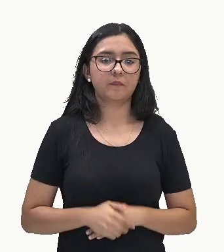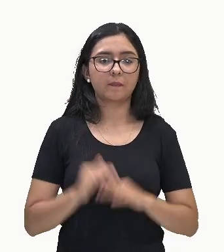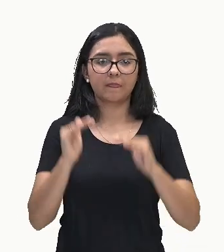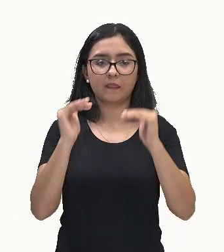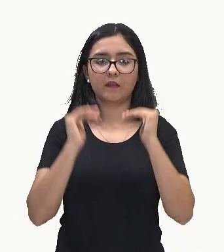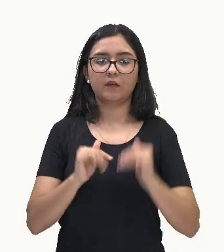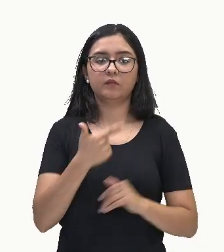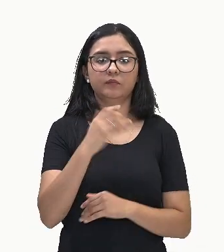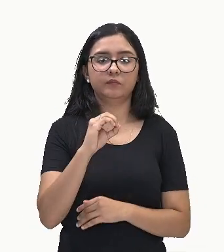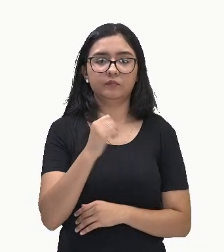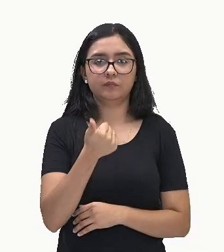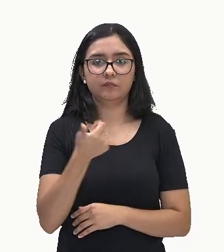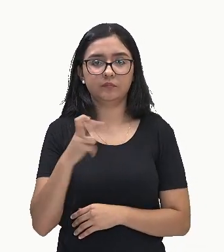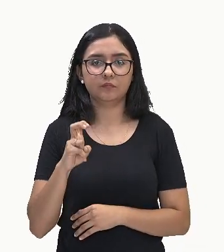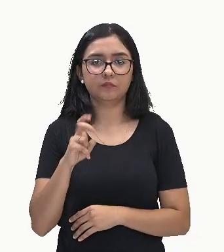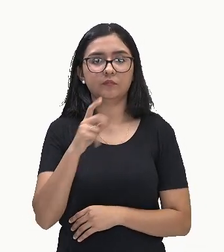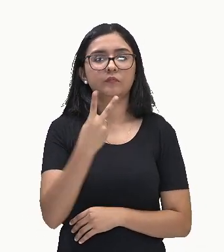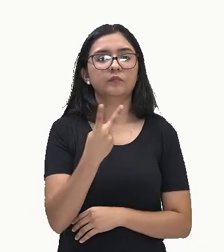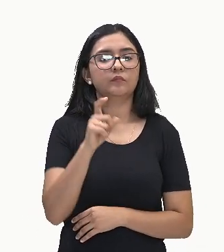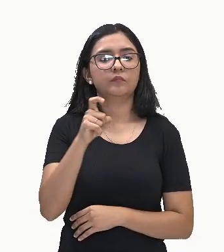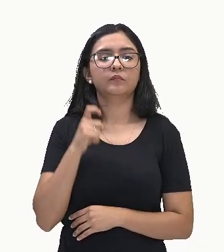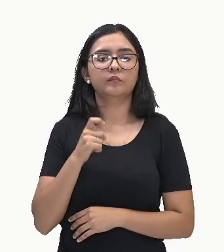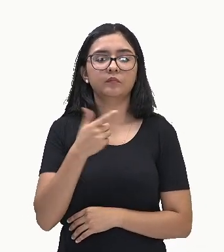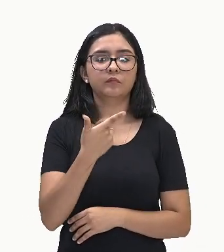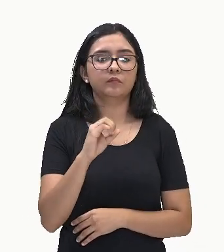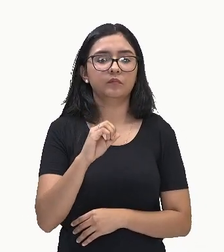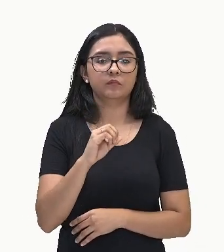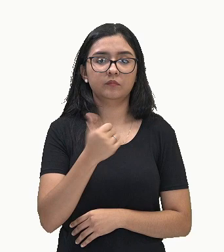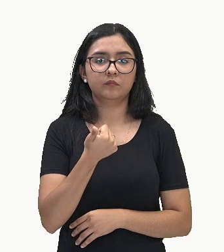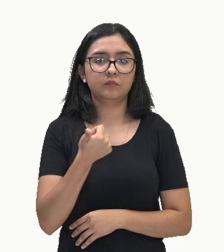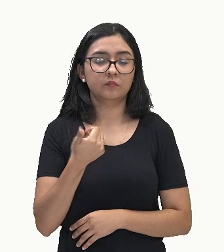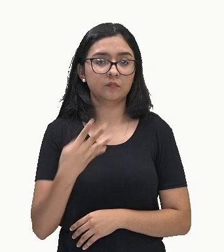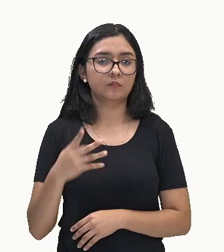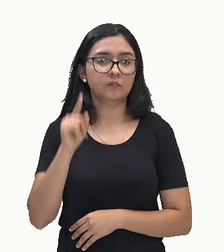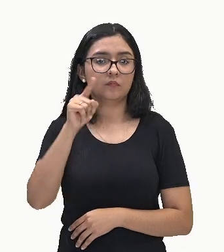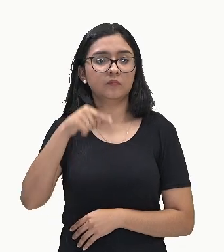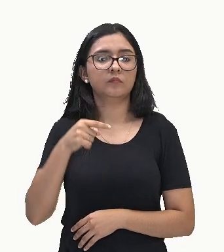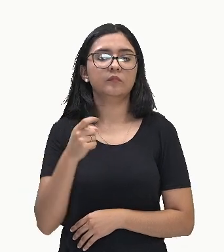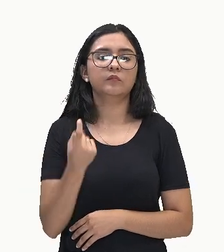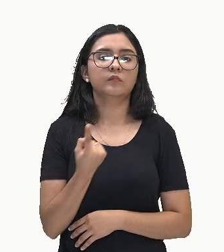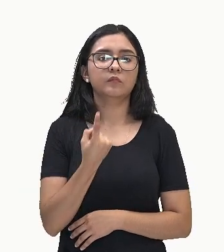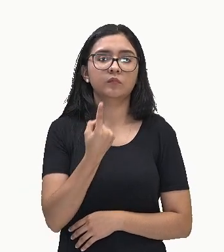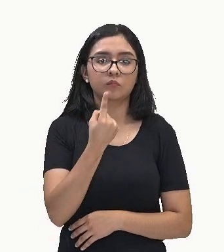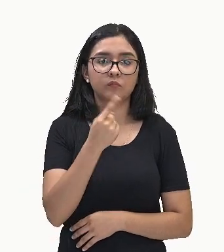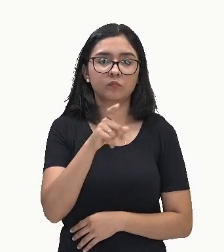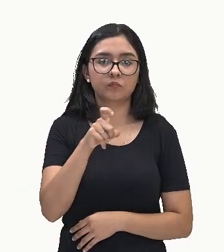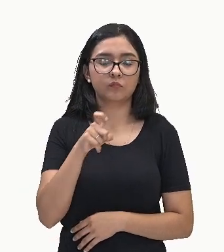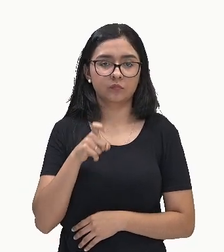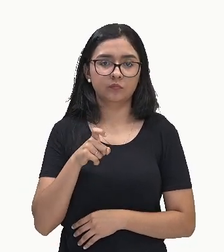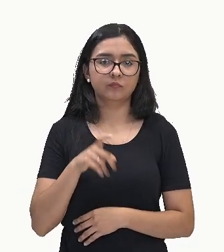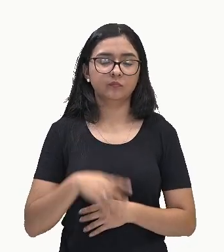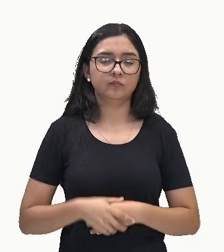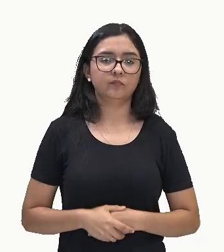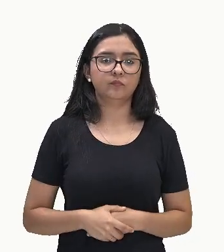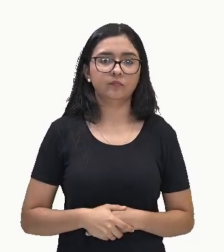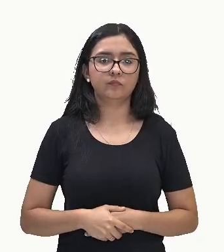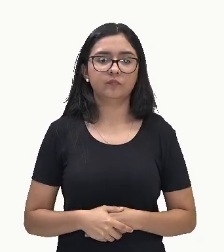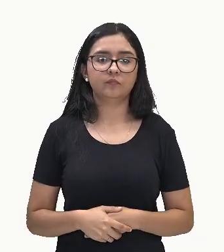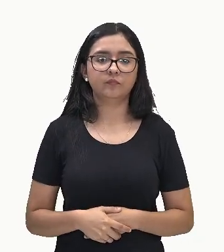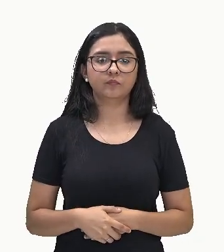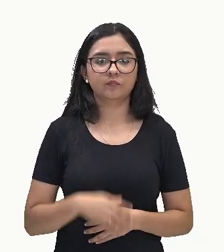2015 foram 2x 2014 se nós voltarmos lá no gráfico vamos observar que foi vendido apenas um carrinho então apenas